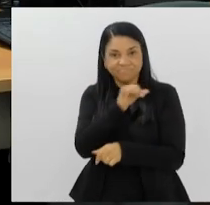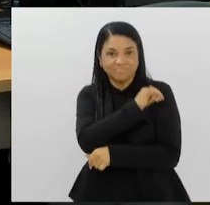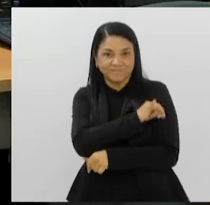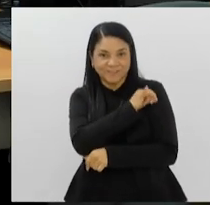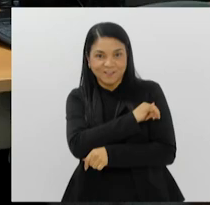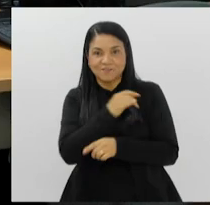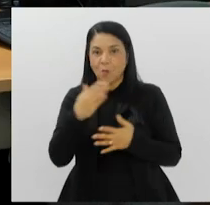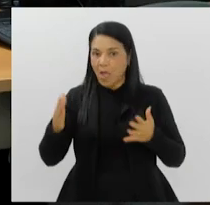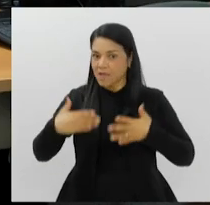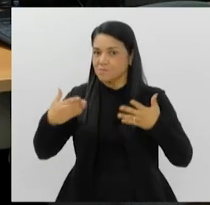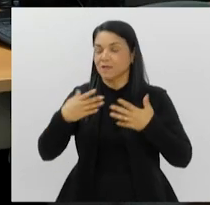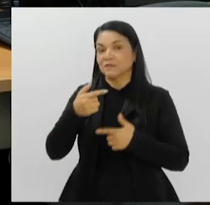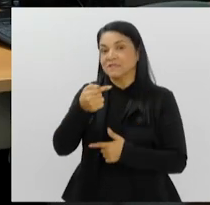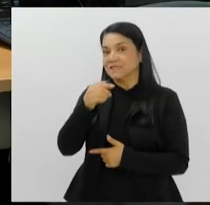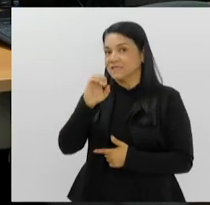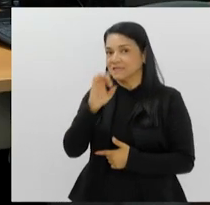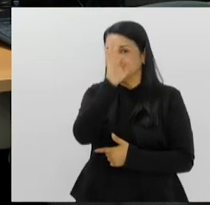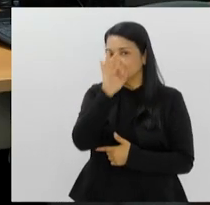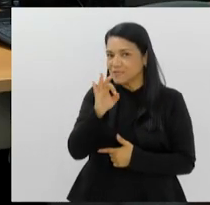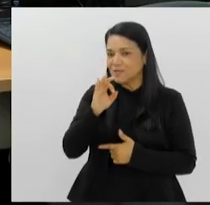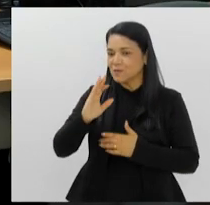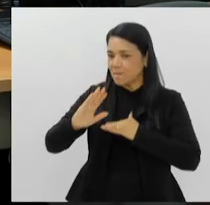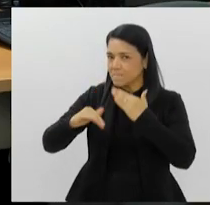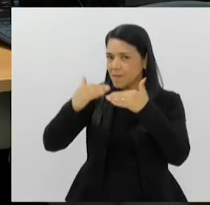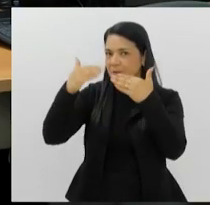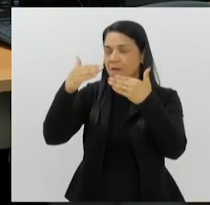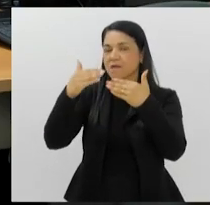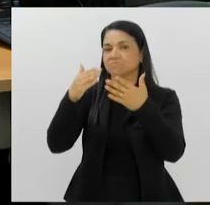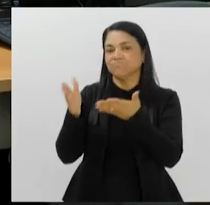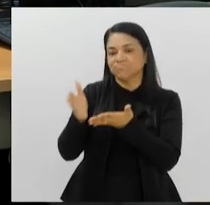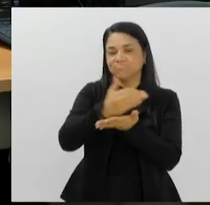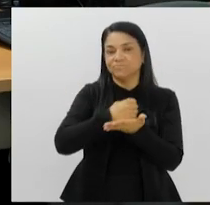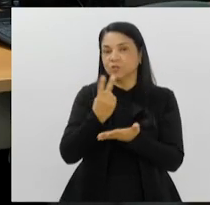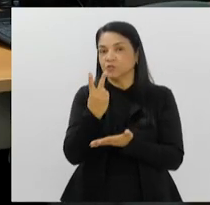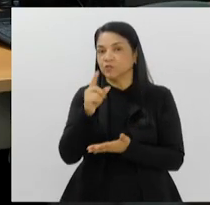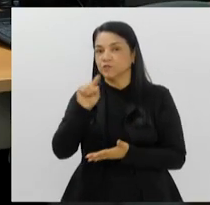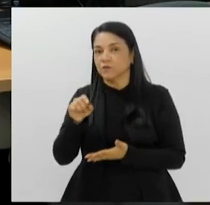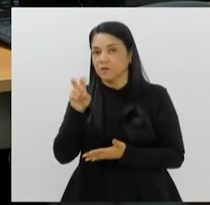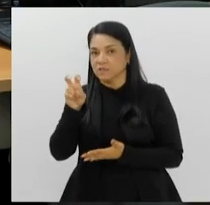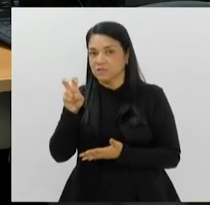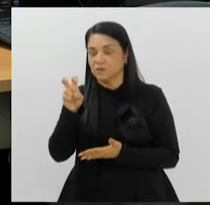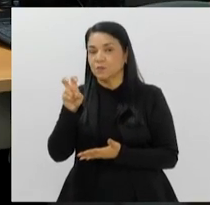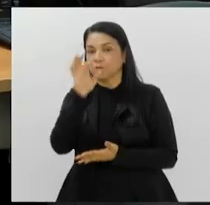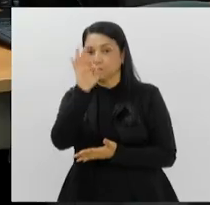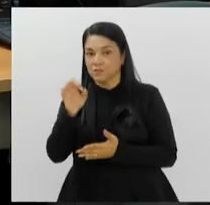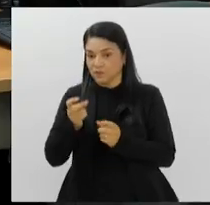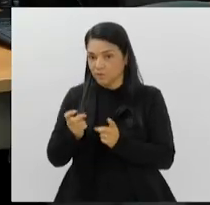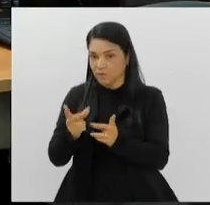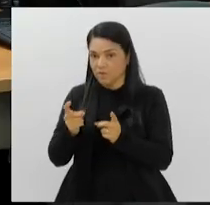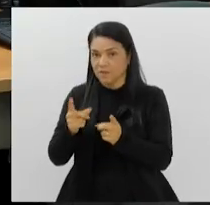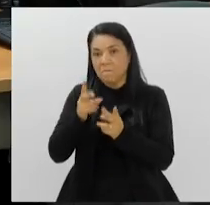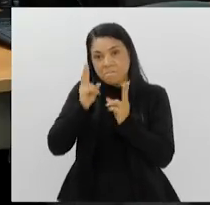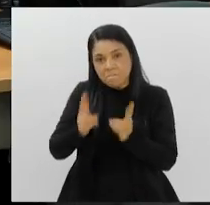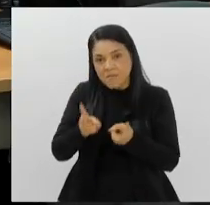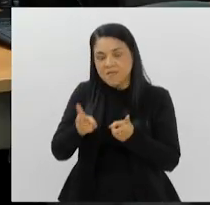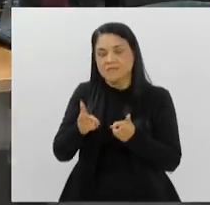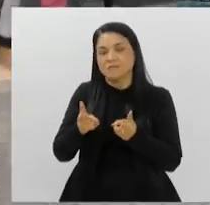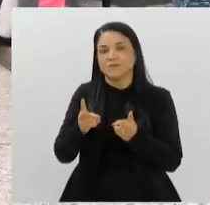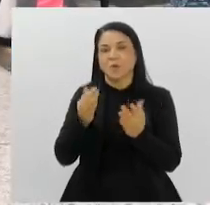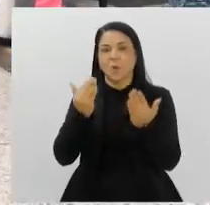Crianças. 70% esperam um crescimento de 2,5% nas vendas em relação à mesma data do ano